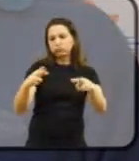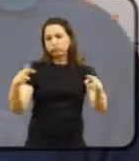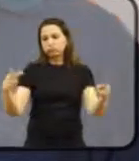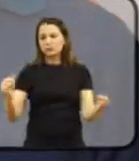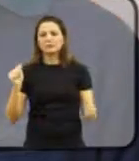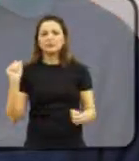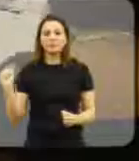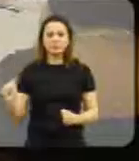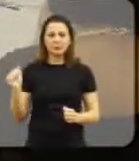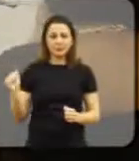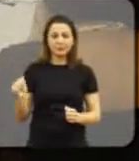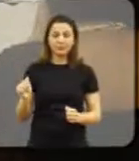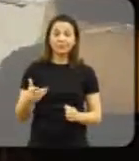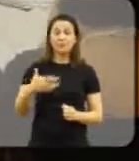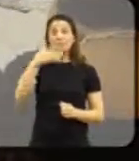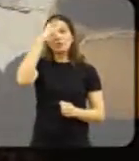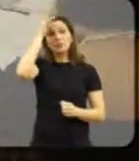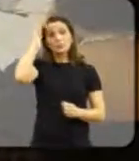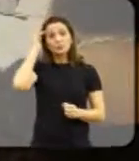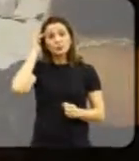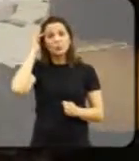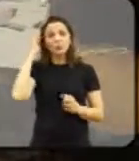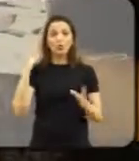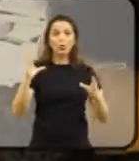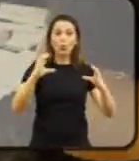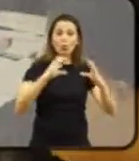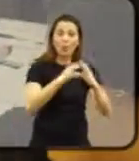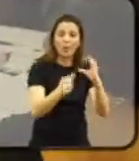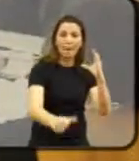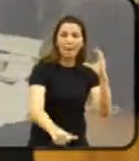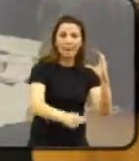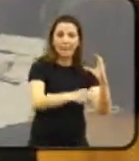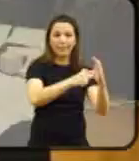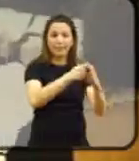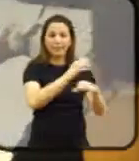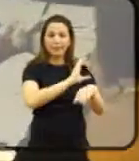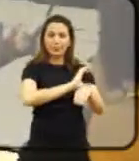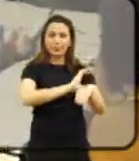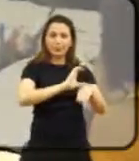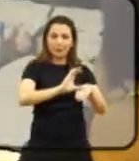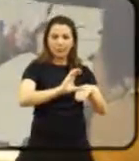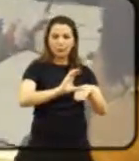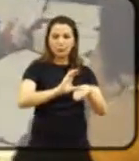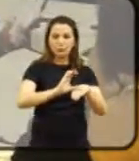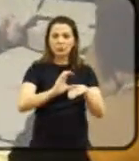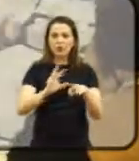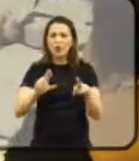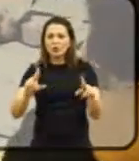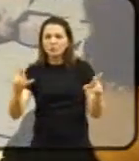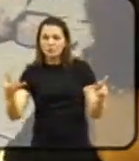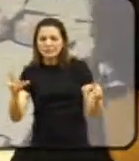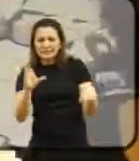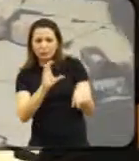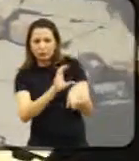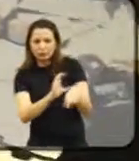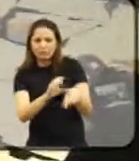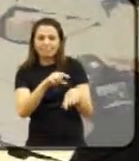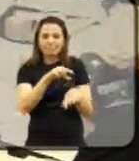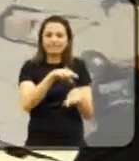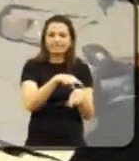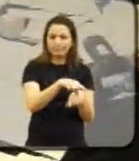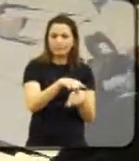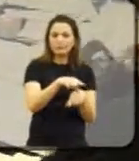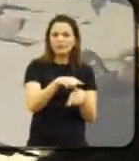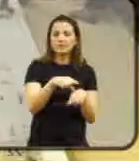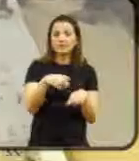outros aqui pela cidade. Para o pessoal da primeira turma da Escola de Moda, o maior diferencial é que esse é um curso onde se